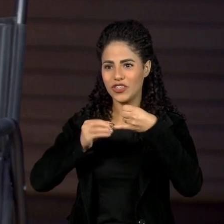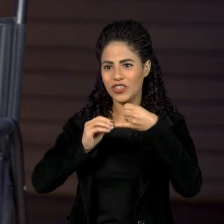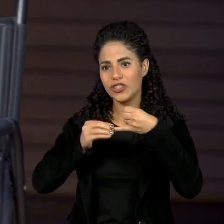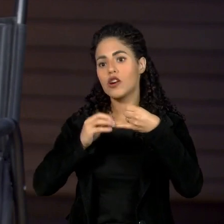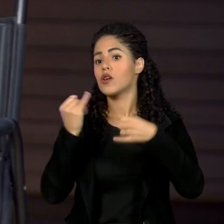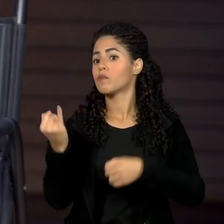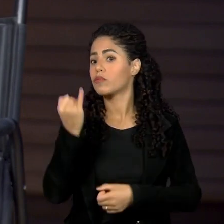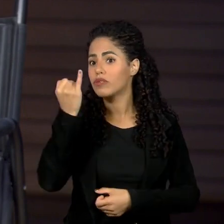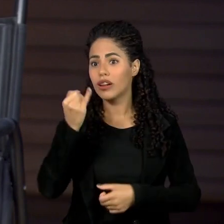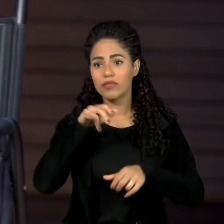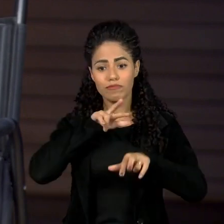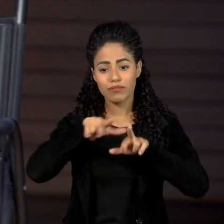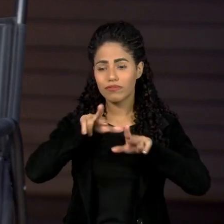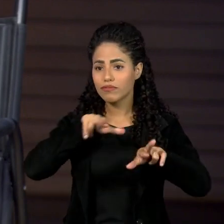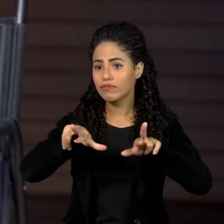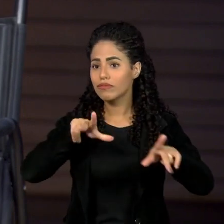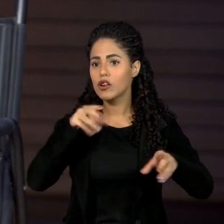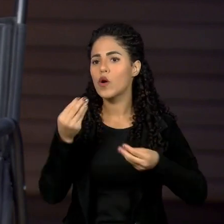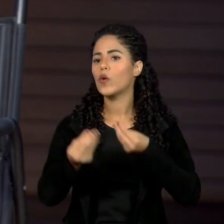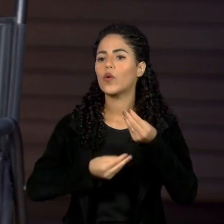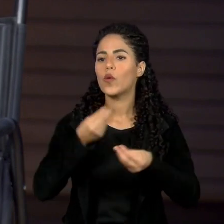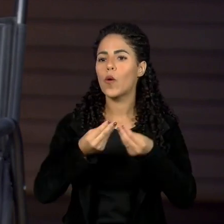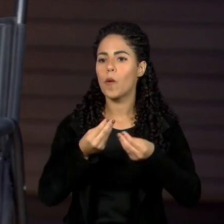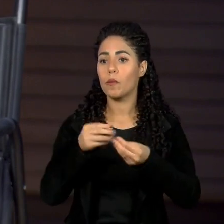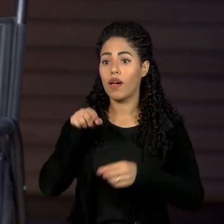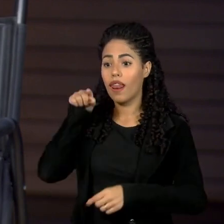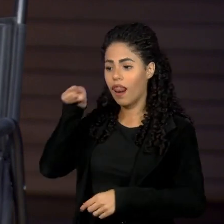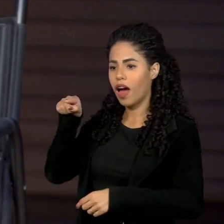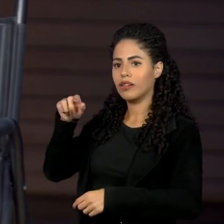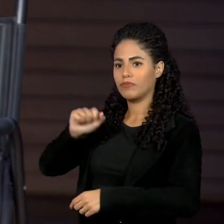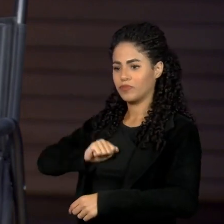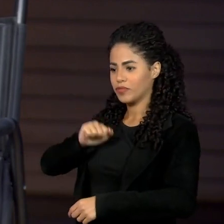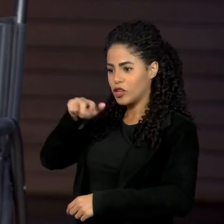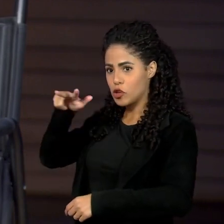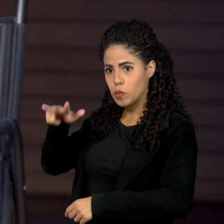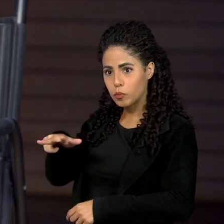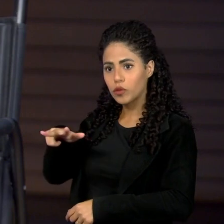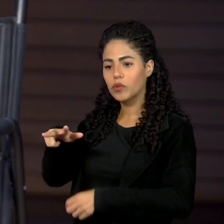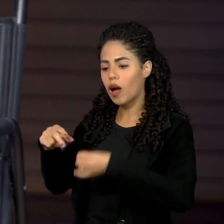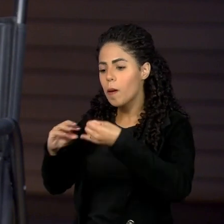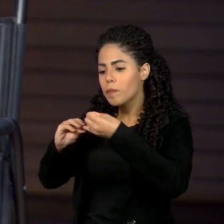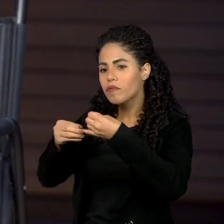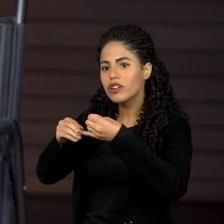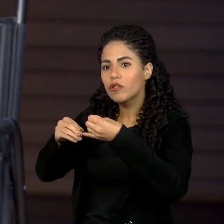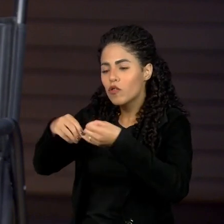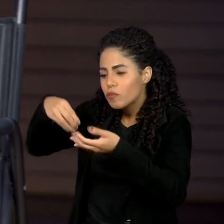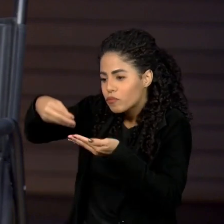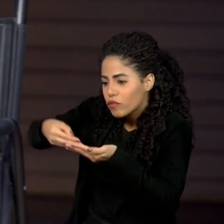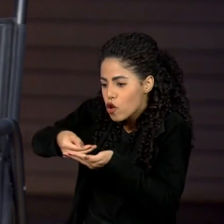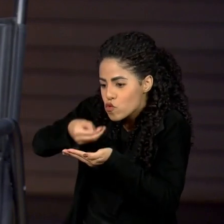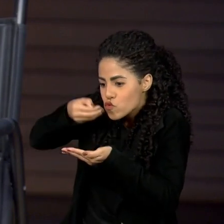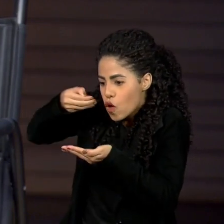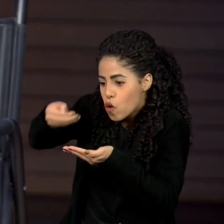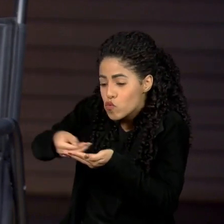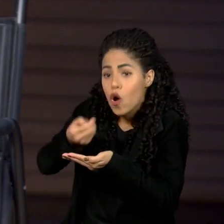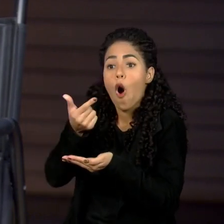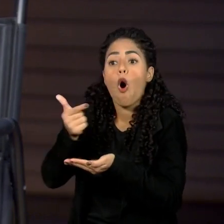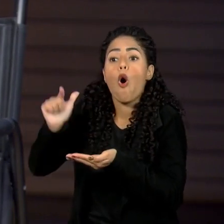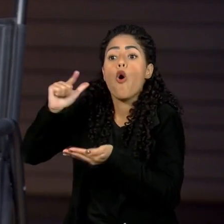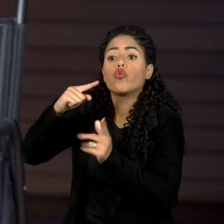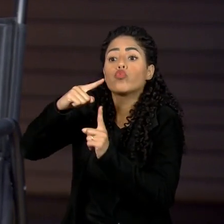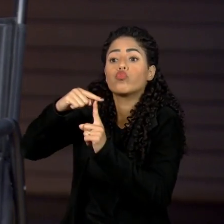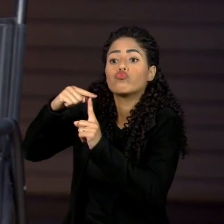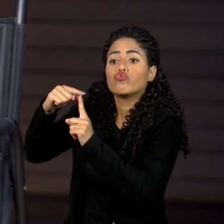de diversos pontos, né? Primeiro que os portugueses consumiam feijão com caldo, mas eram outros feijões. Quando chegaram